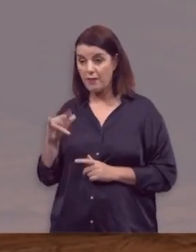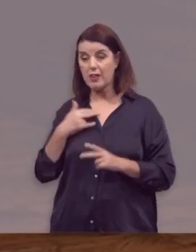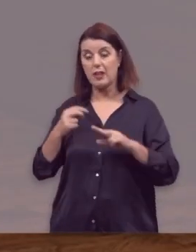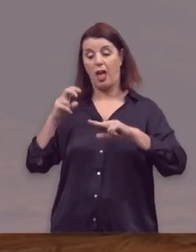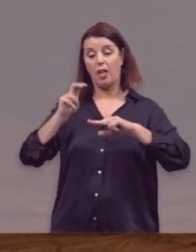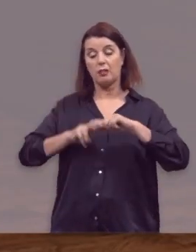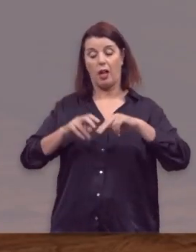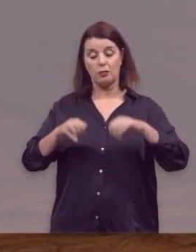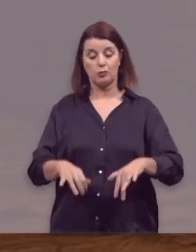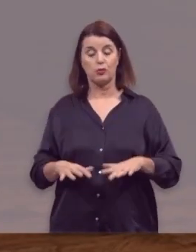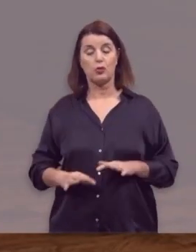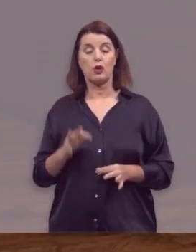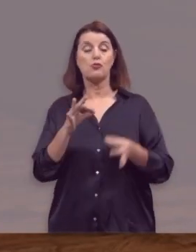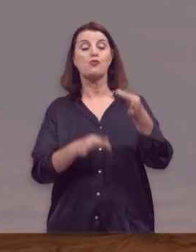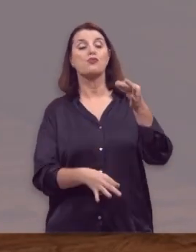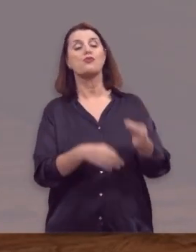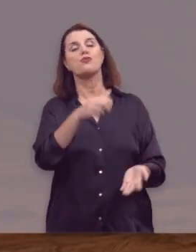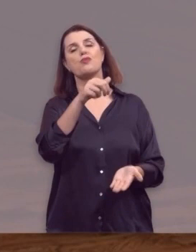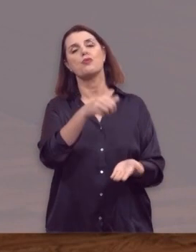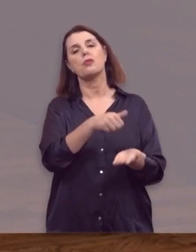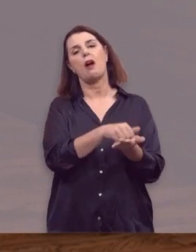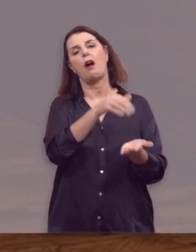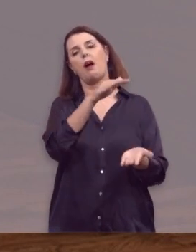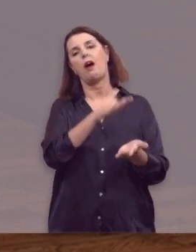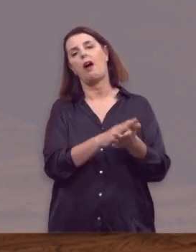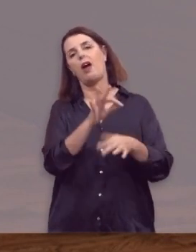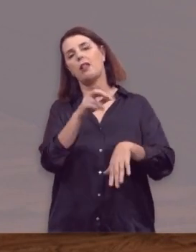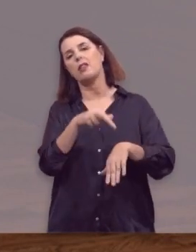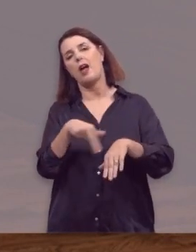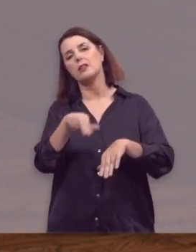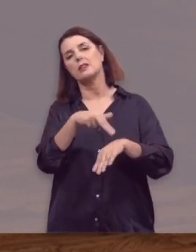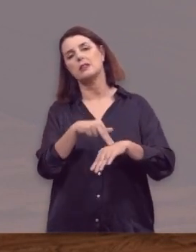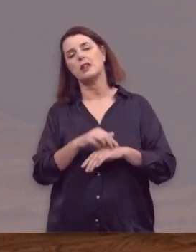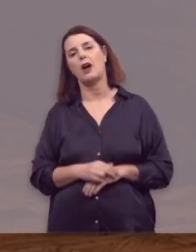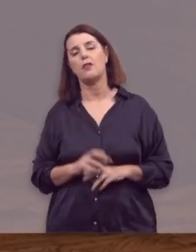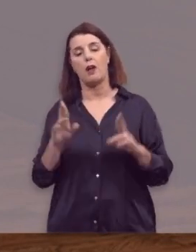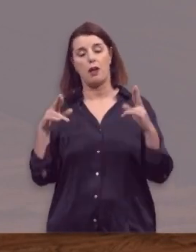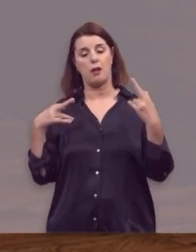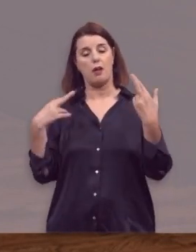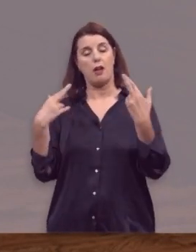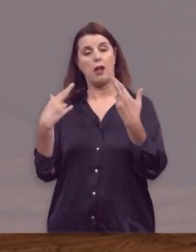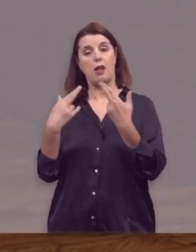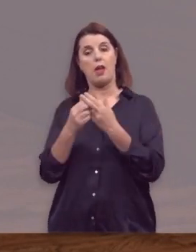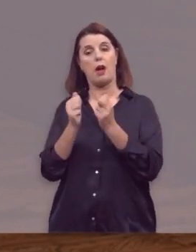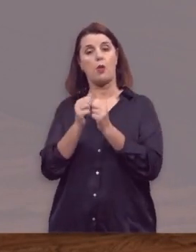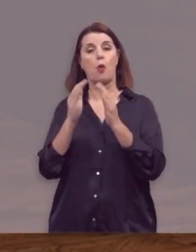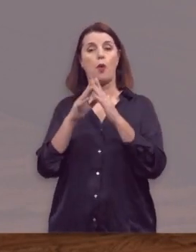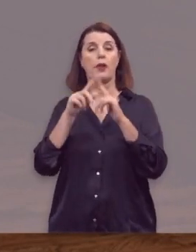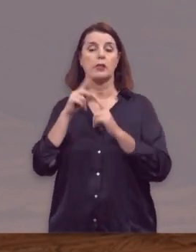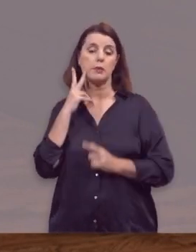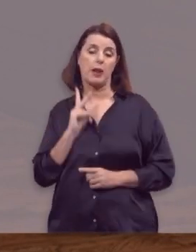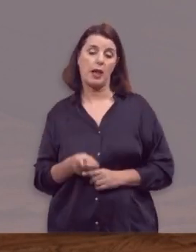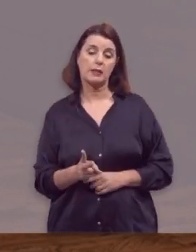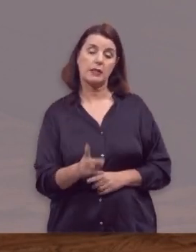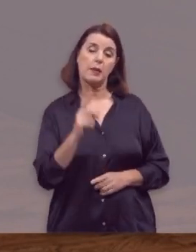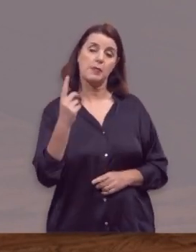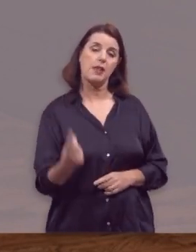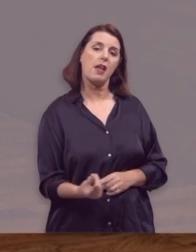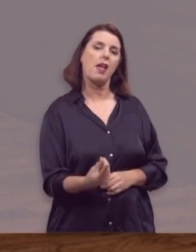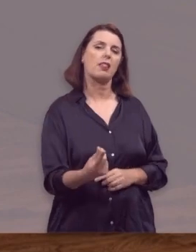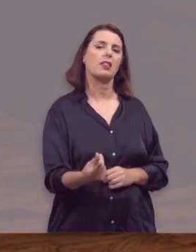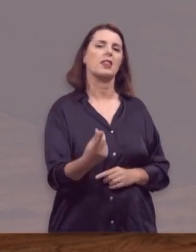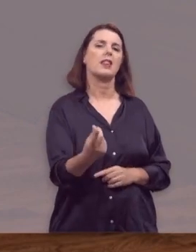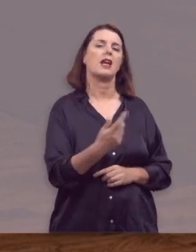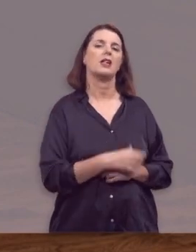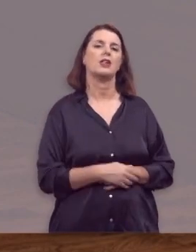no trono para julgar as nações. Este é aquele que vai reinar com a sua igreja para sempre e sempre e